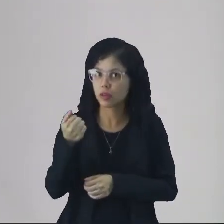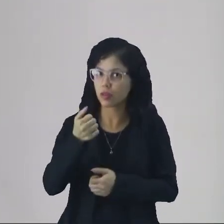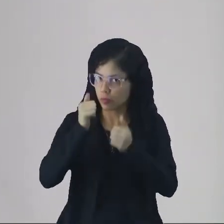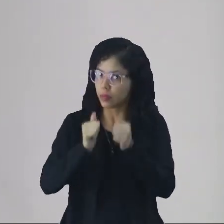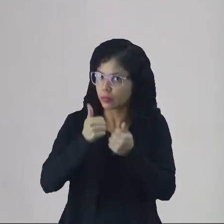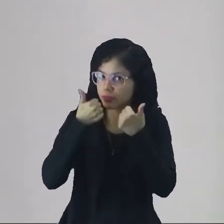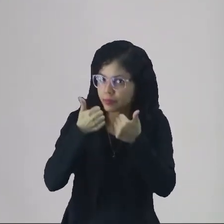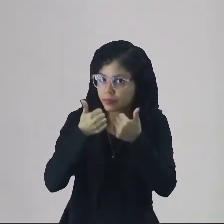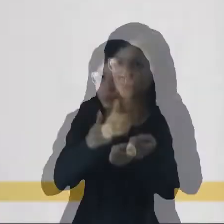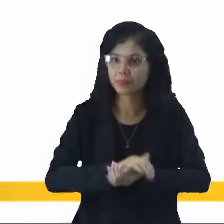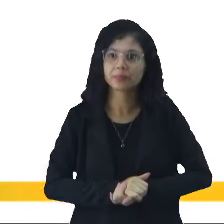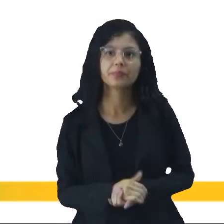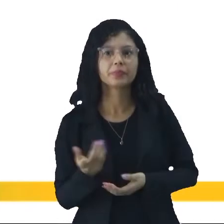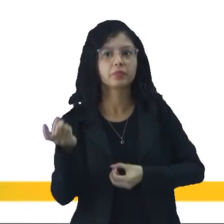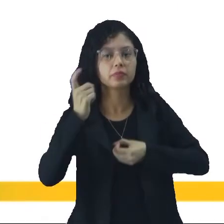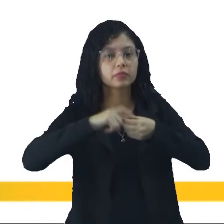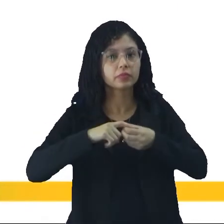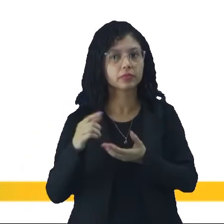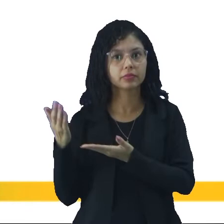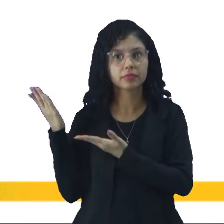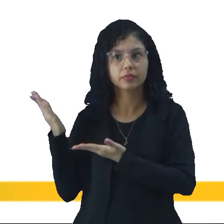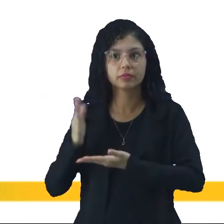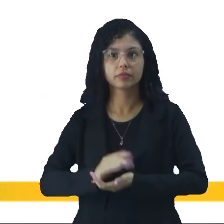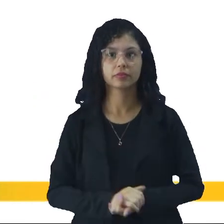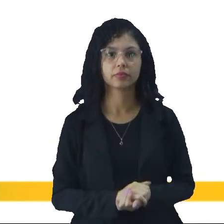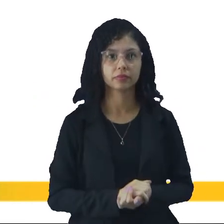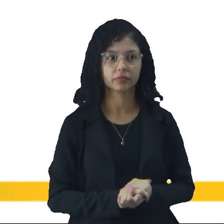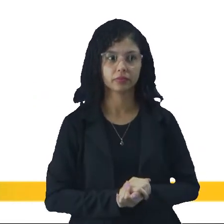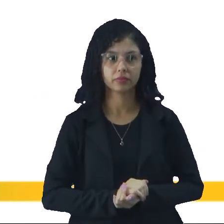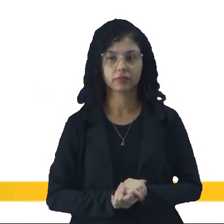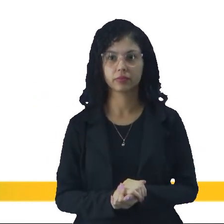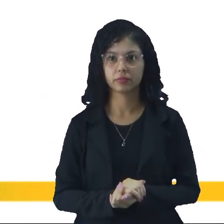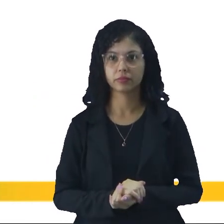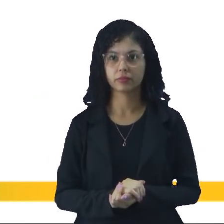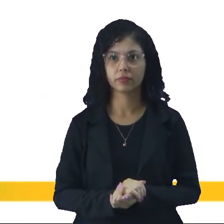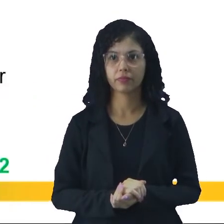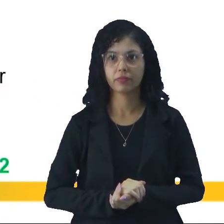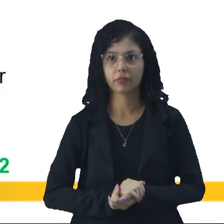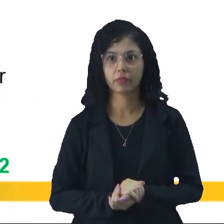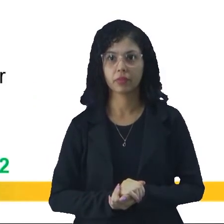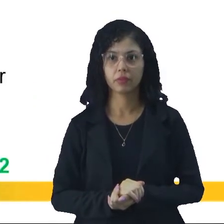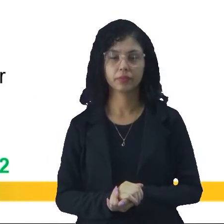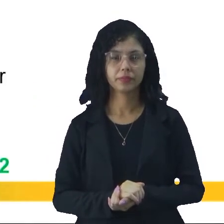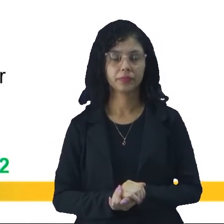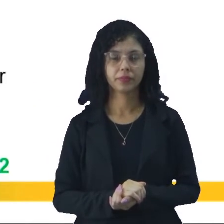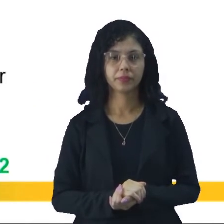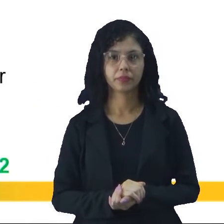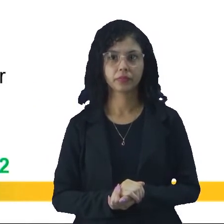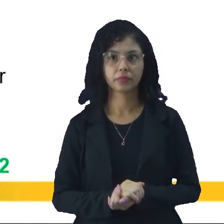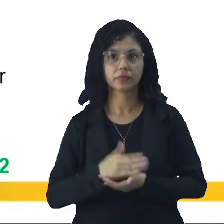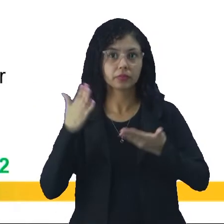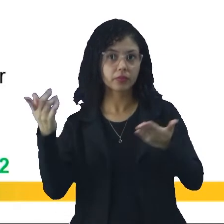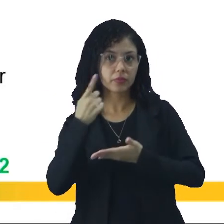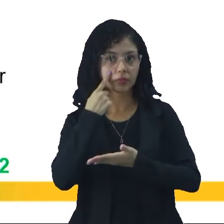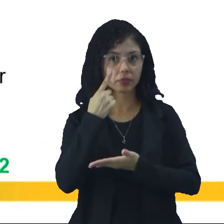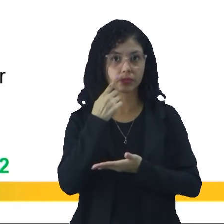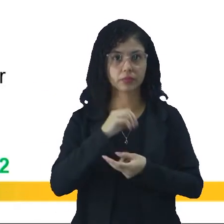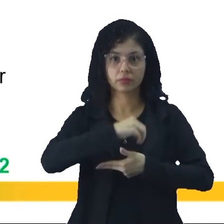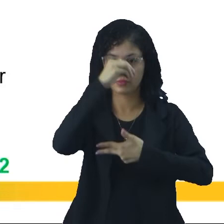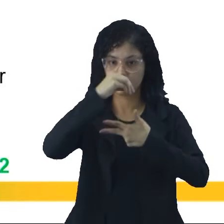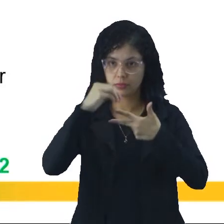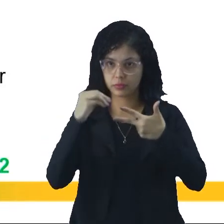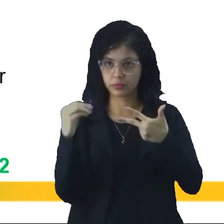Pode ser? Então, bora voltar ao normal? Vamos dar sequência aqui. Olha aqui,